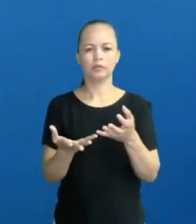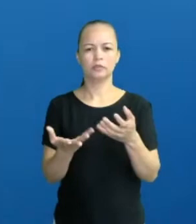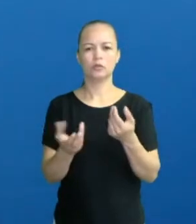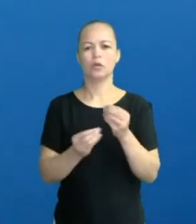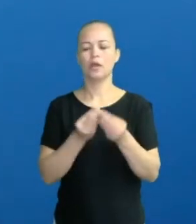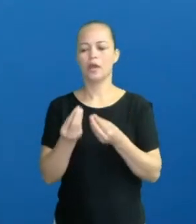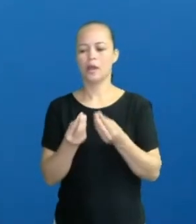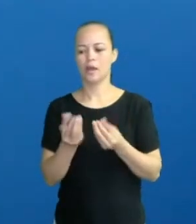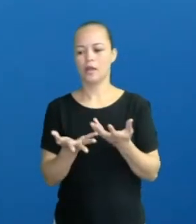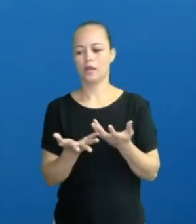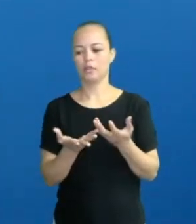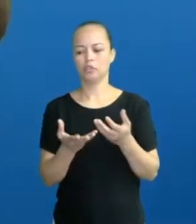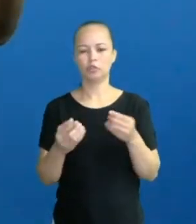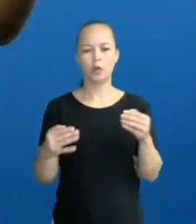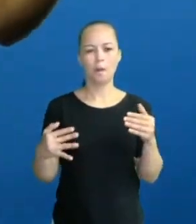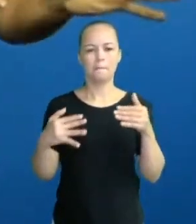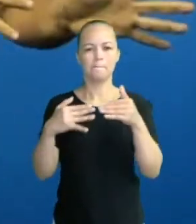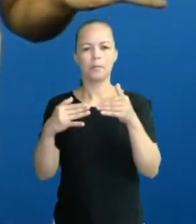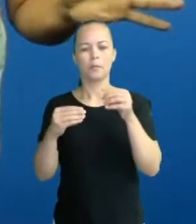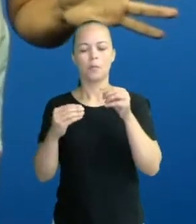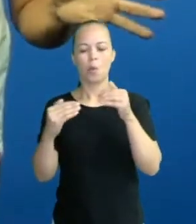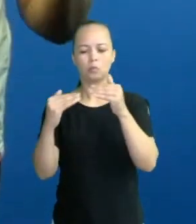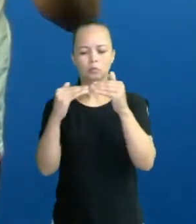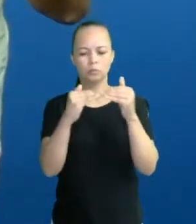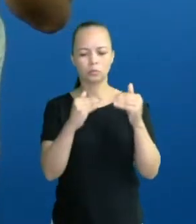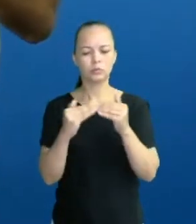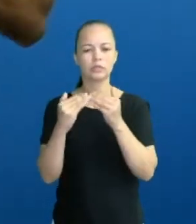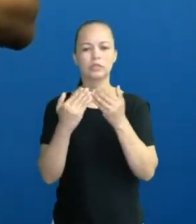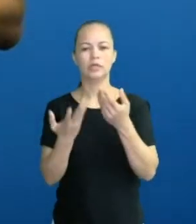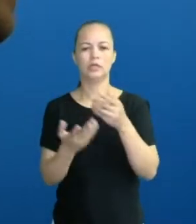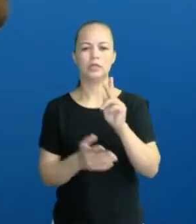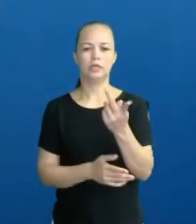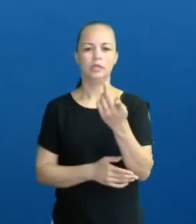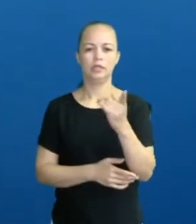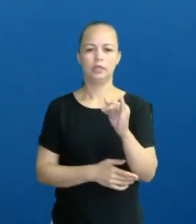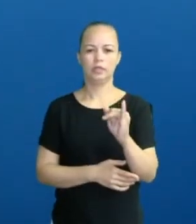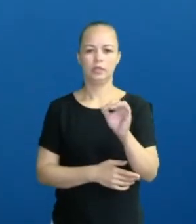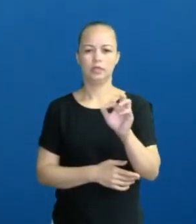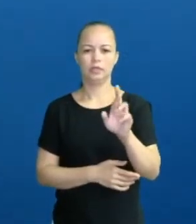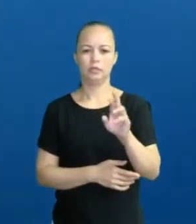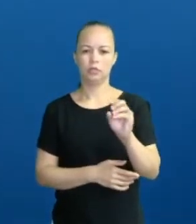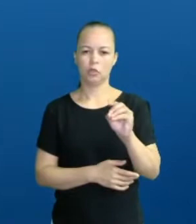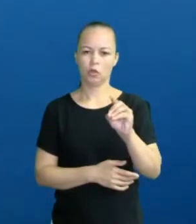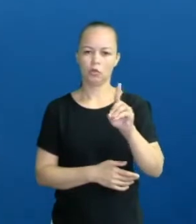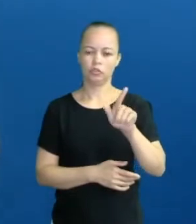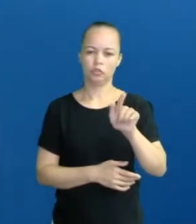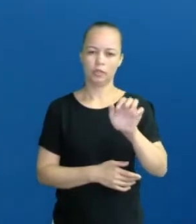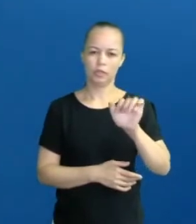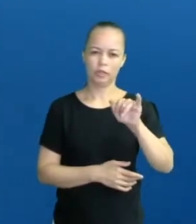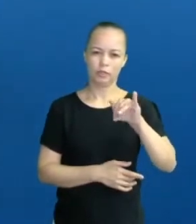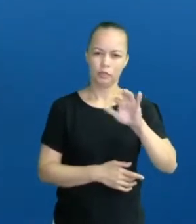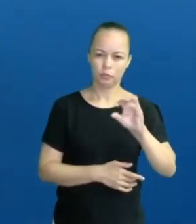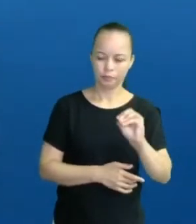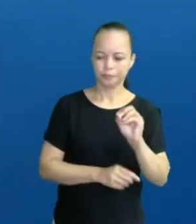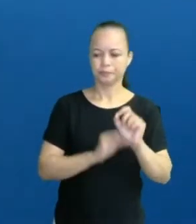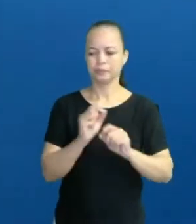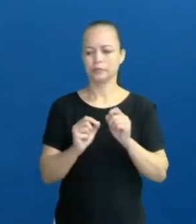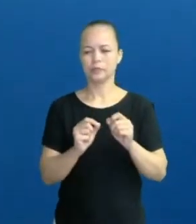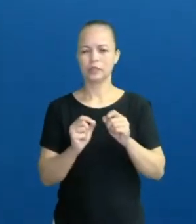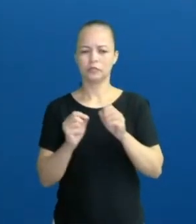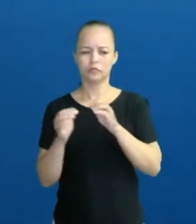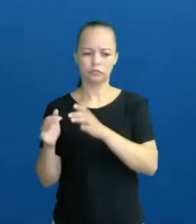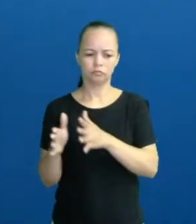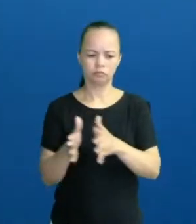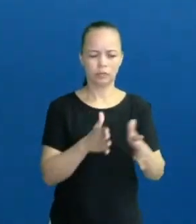as pontes de hidrogênio, como alguns livros didáticos ainda insistem em utilizar. Então, se você já saiu